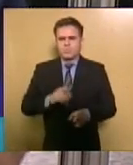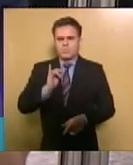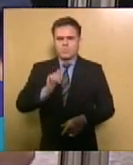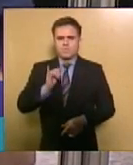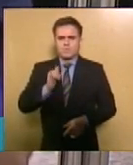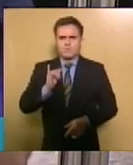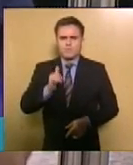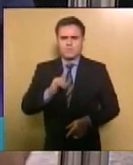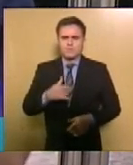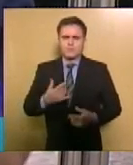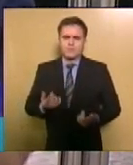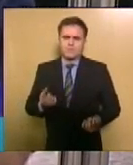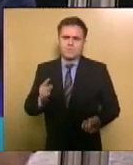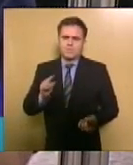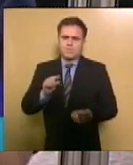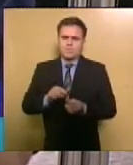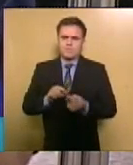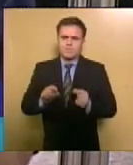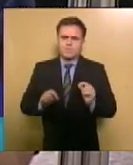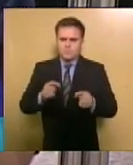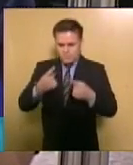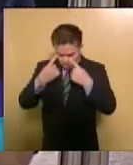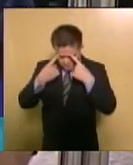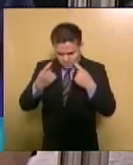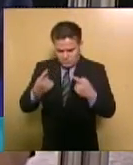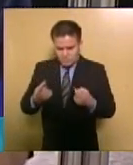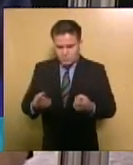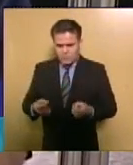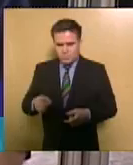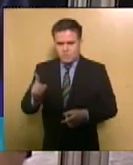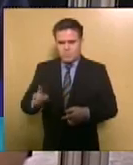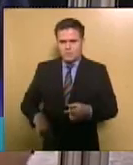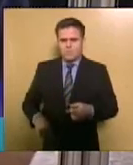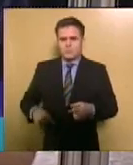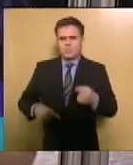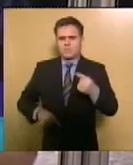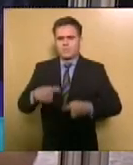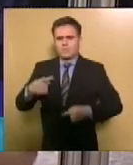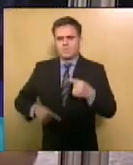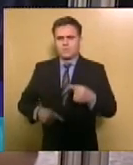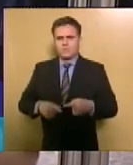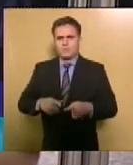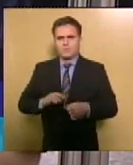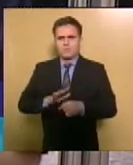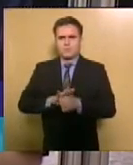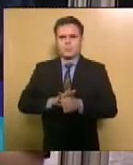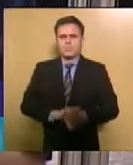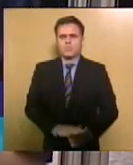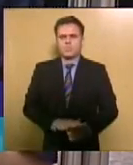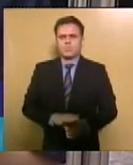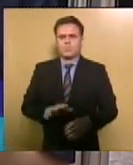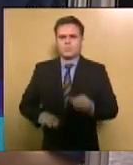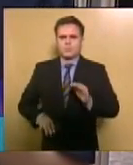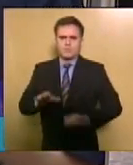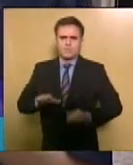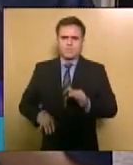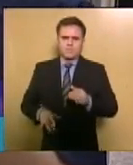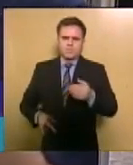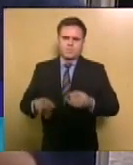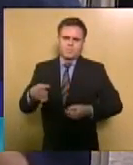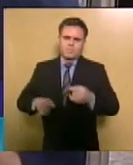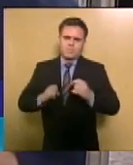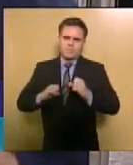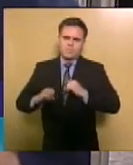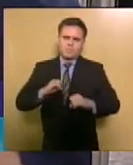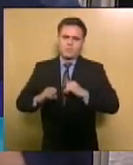apenas o foco da violência como uma política necessária para repressão e a gente nunca tem discutido né ou